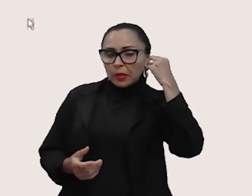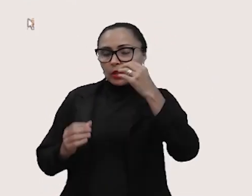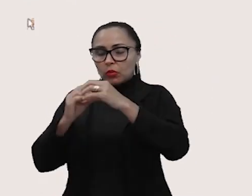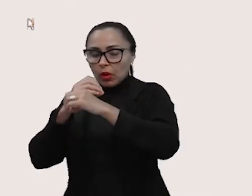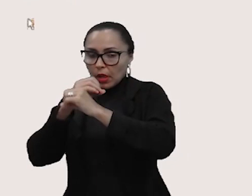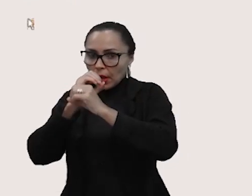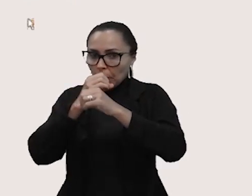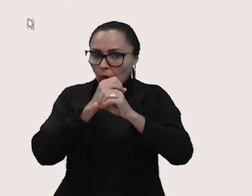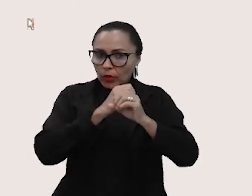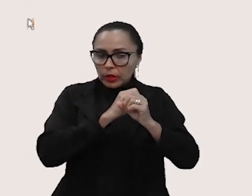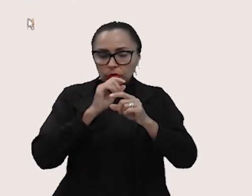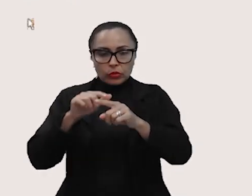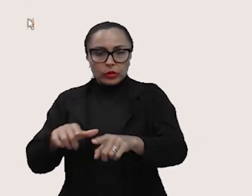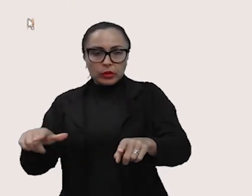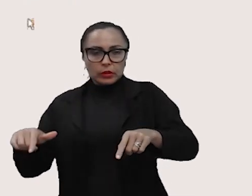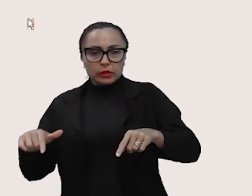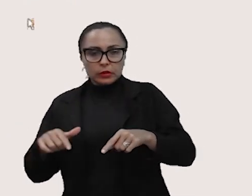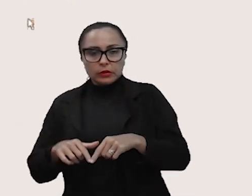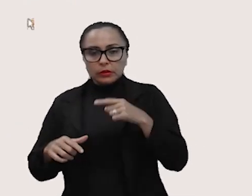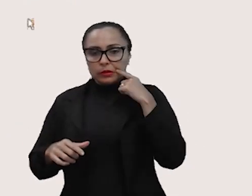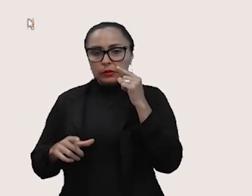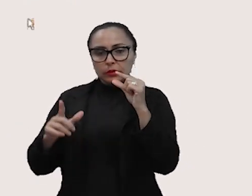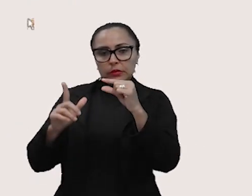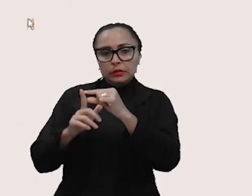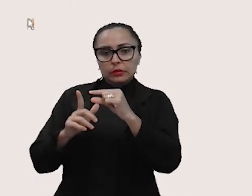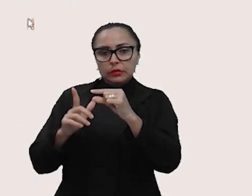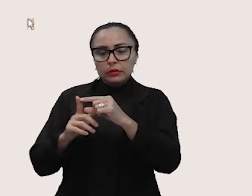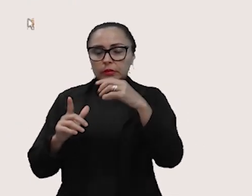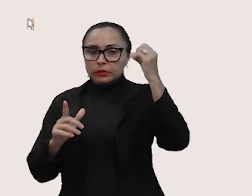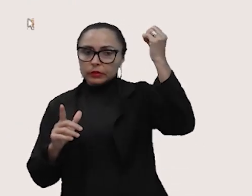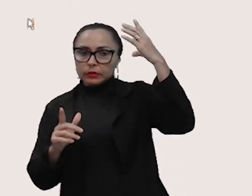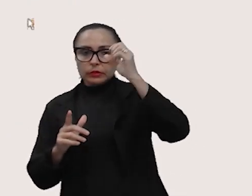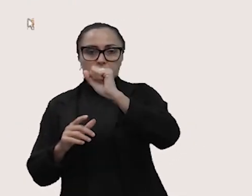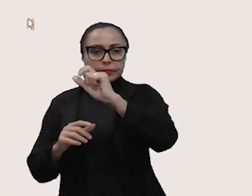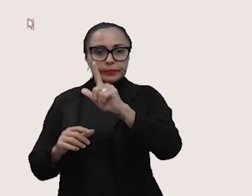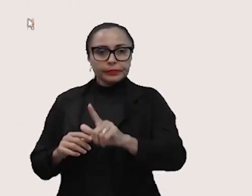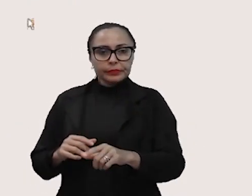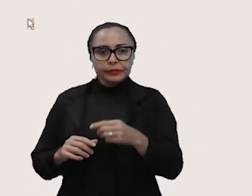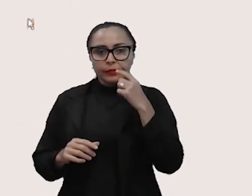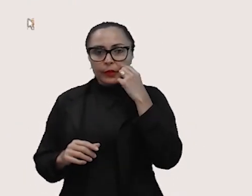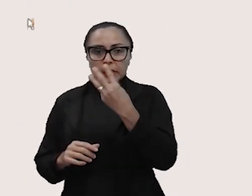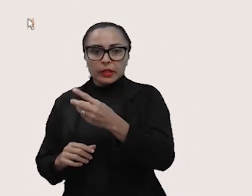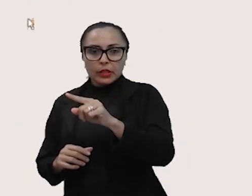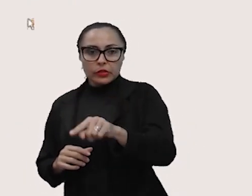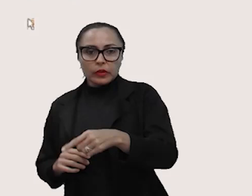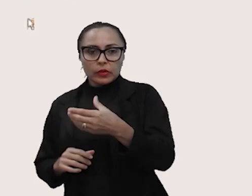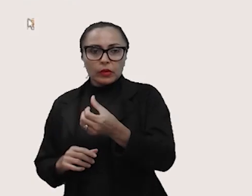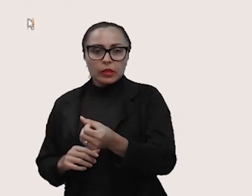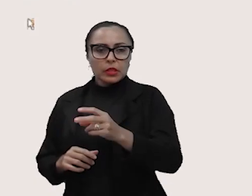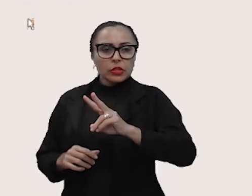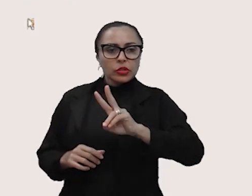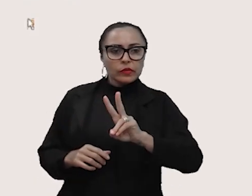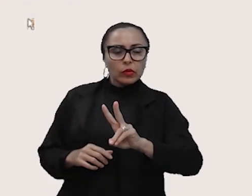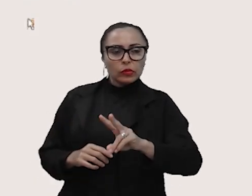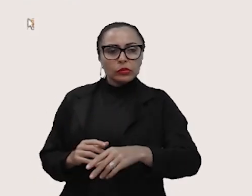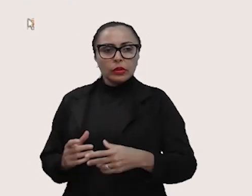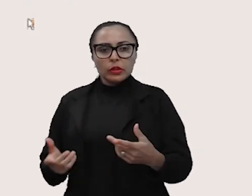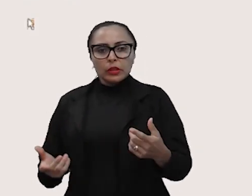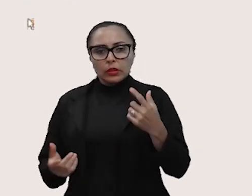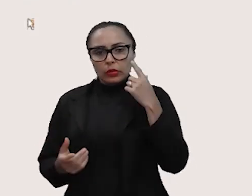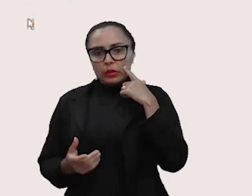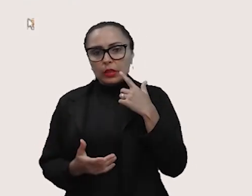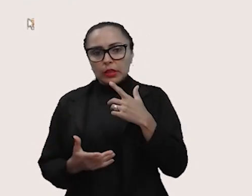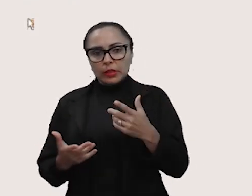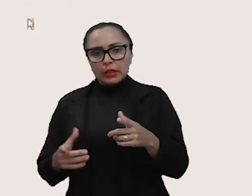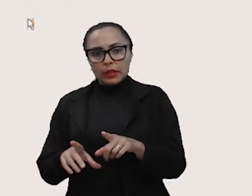em série e acender o LED azul, que requer 3,6 volts para o seu funcionamento. Considere as semi-reações de